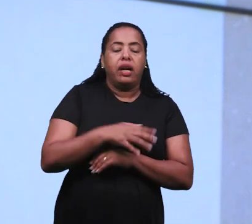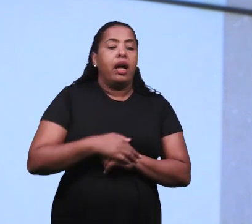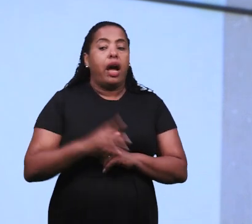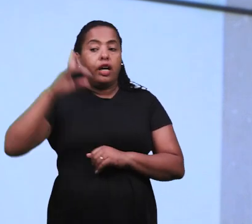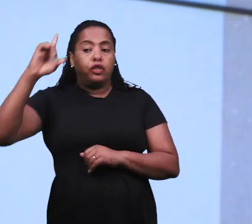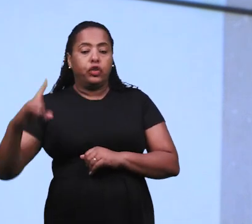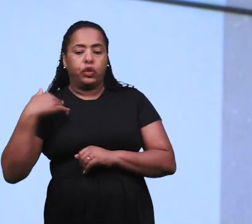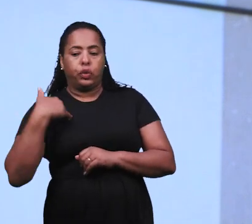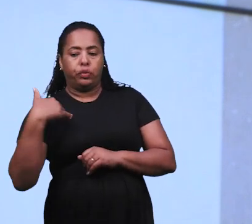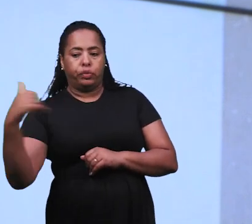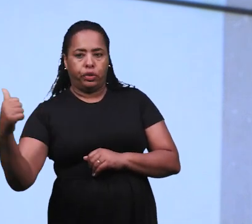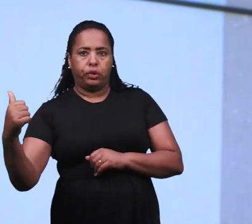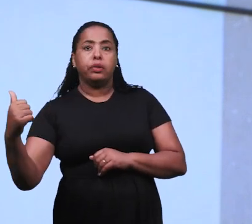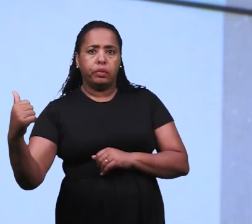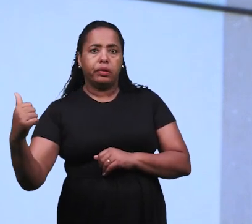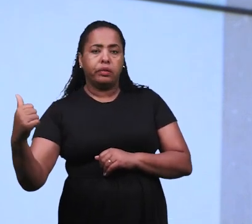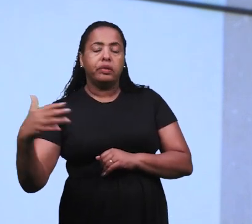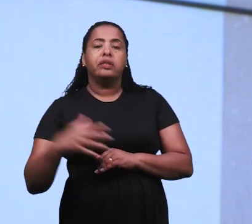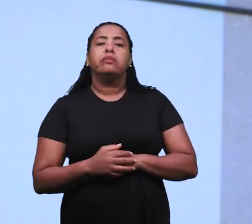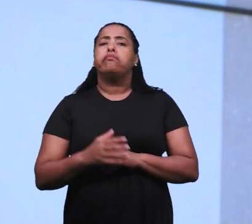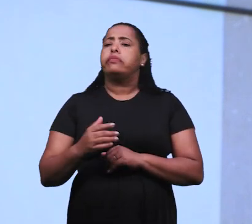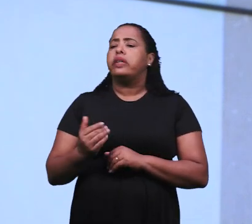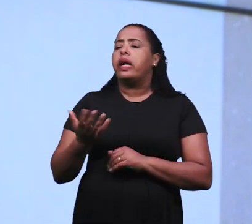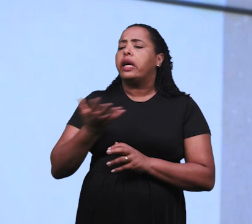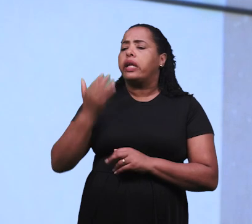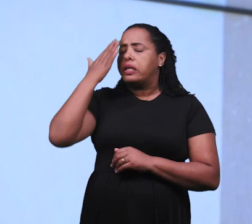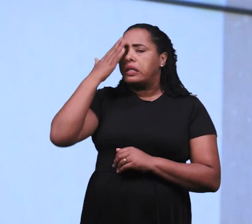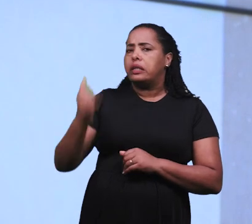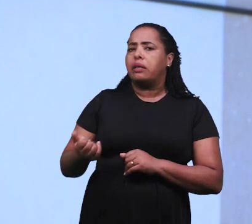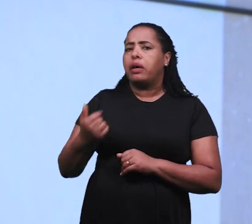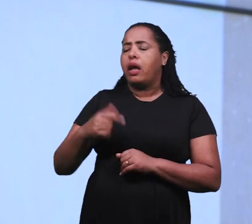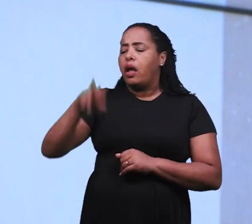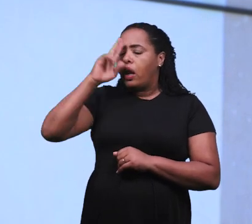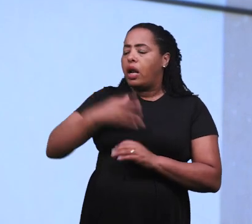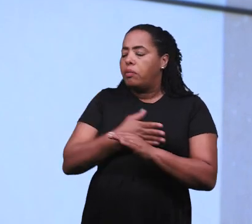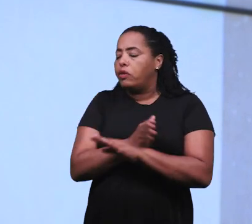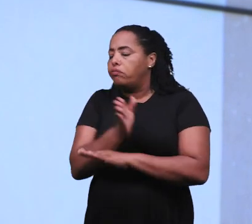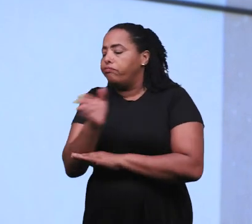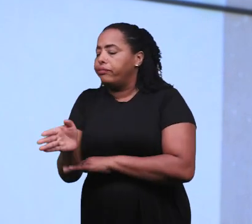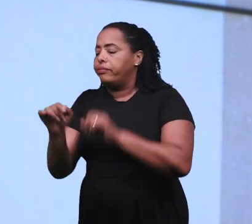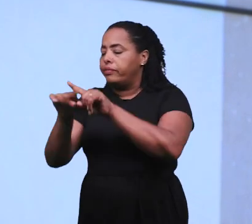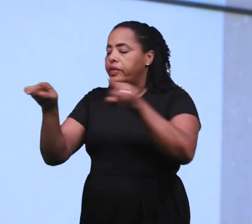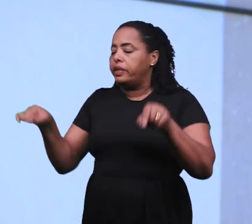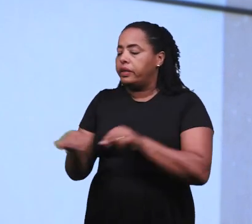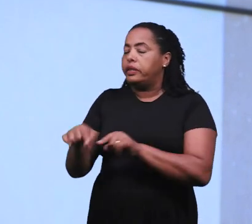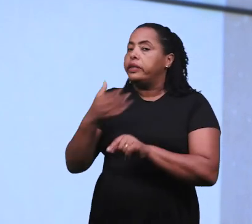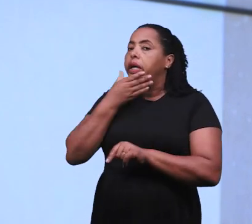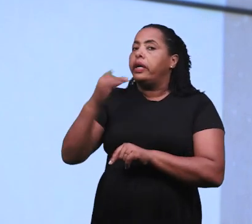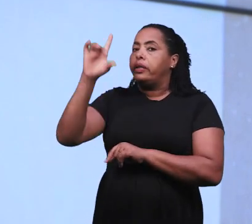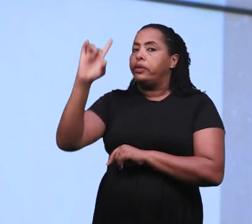da diretoria. Eles queriam saber alguma coisa e tudo. Eu lembro quando eu entrei na sala do